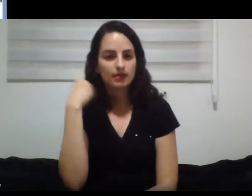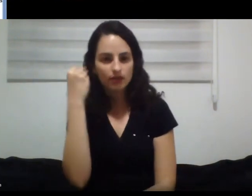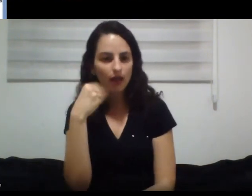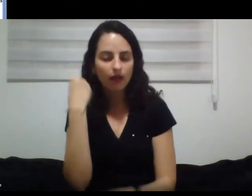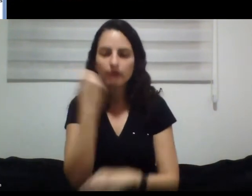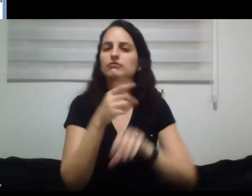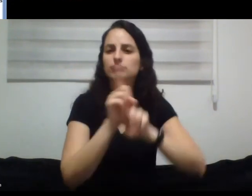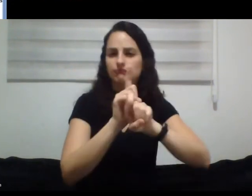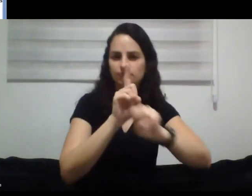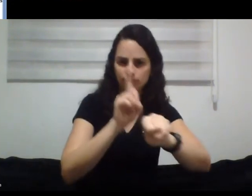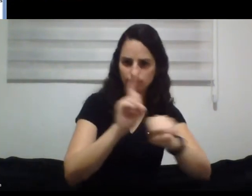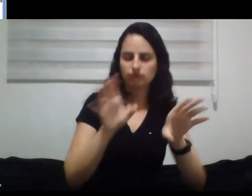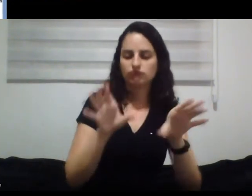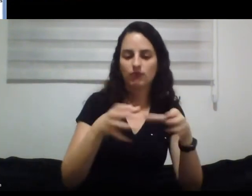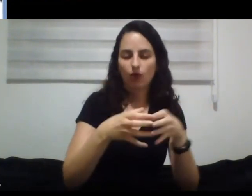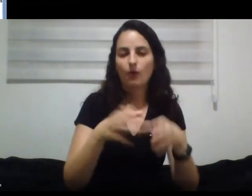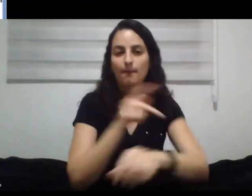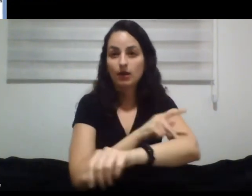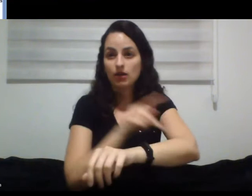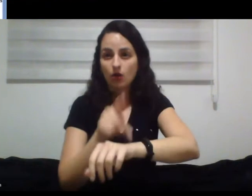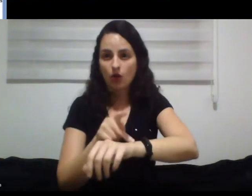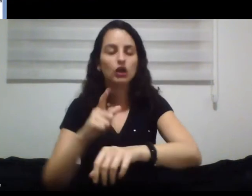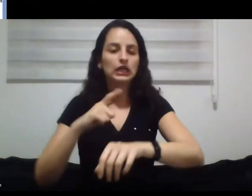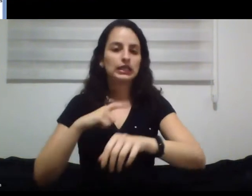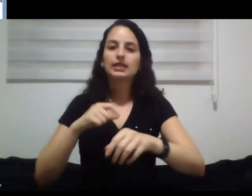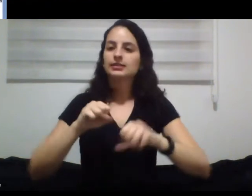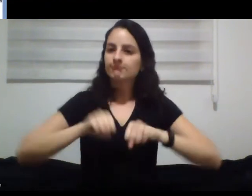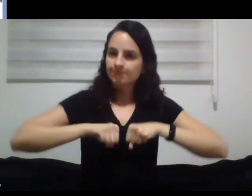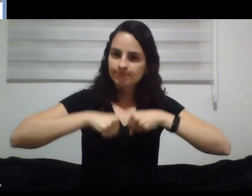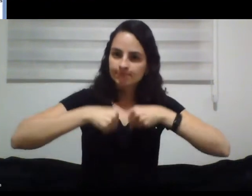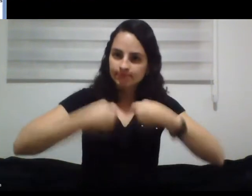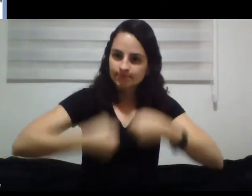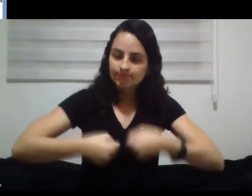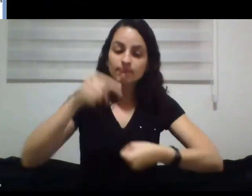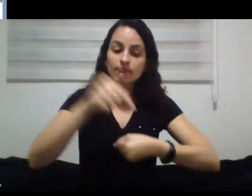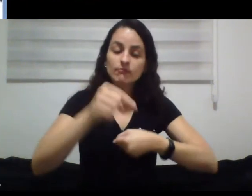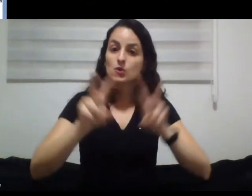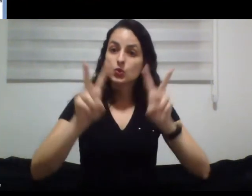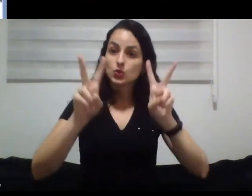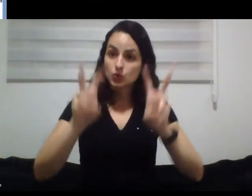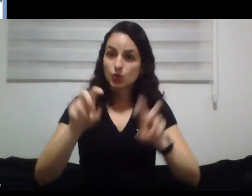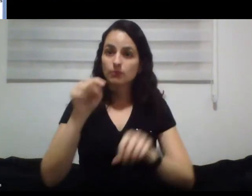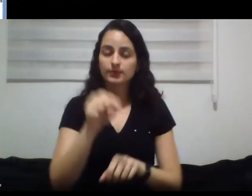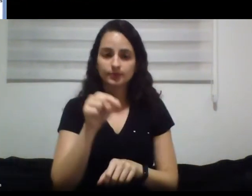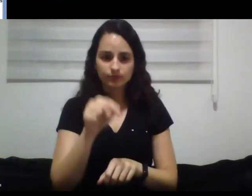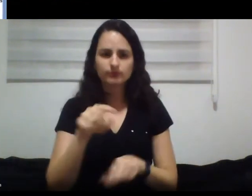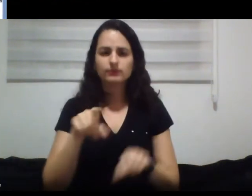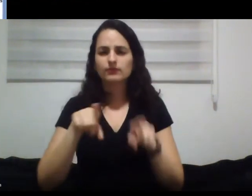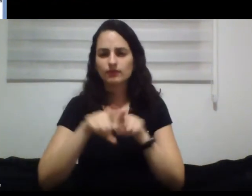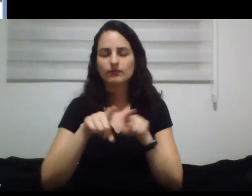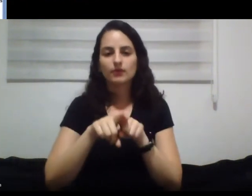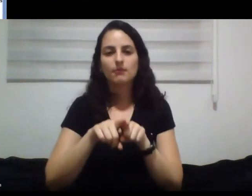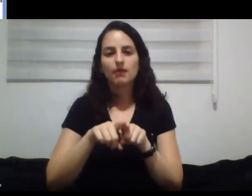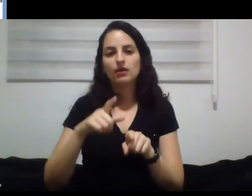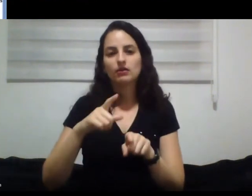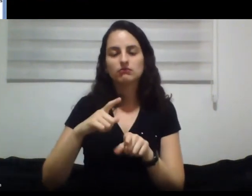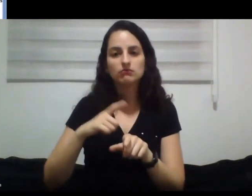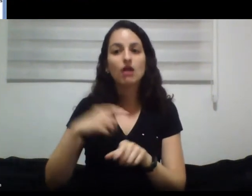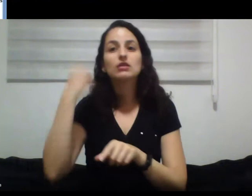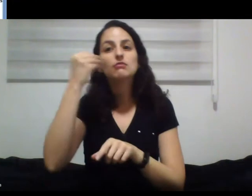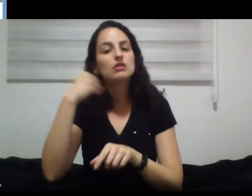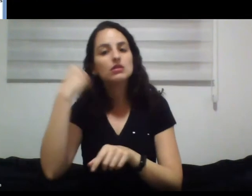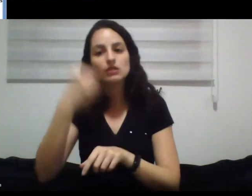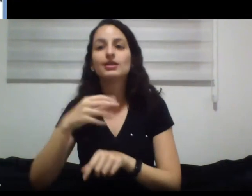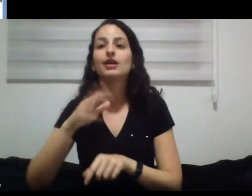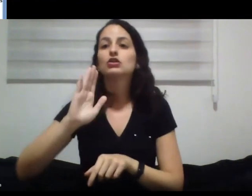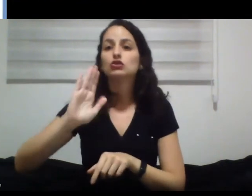A ideia que a gente já vem discutindo isso numa live sobre avaliação, Flávia, é que assim, a entrega é igual à